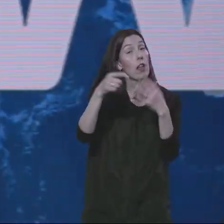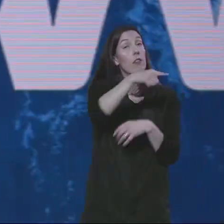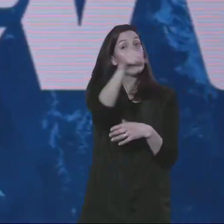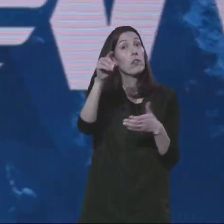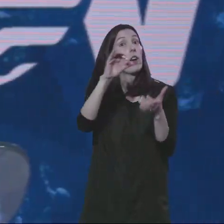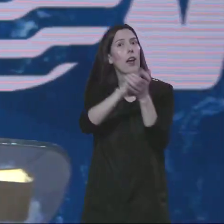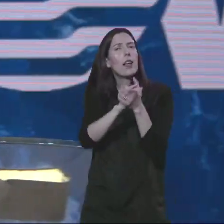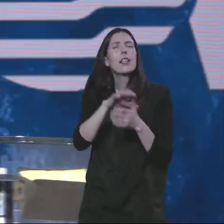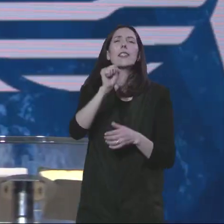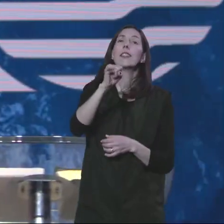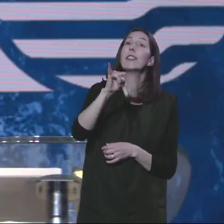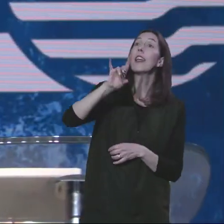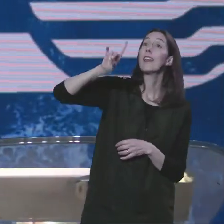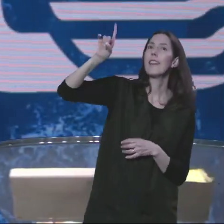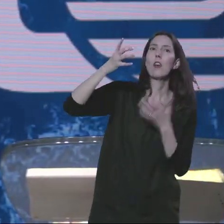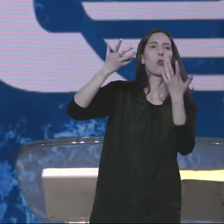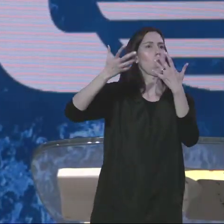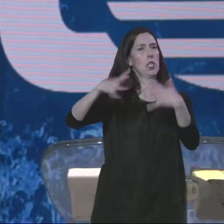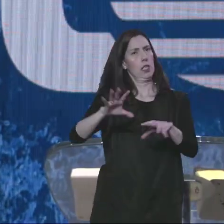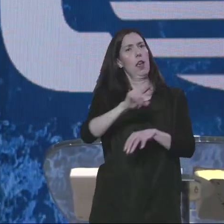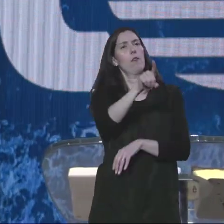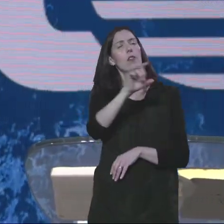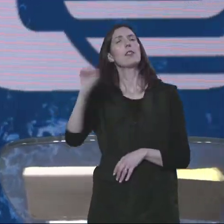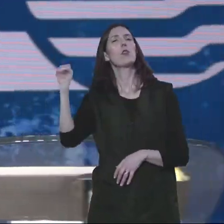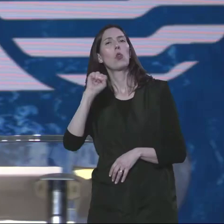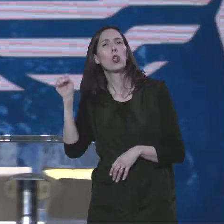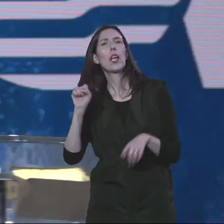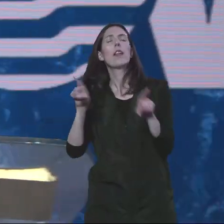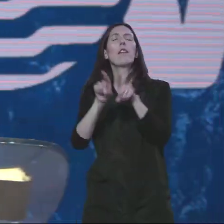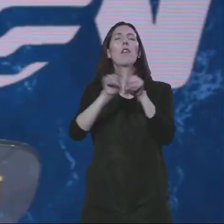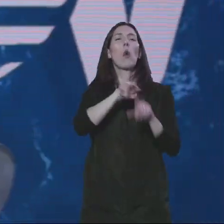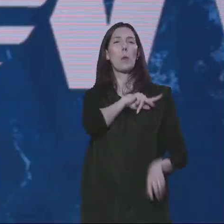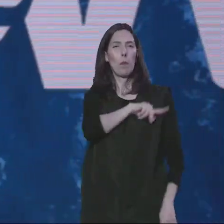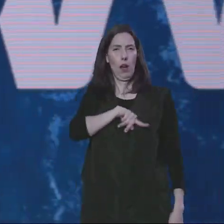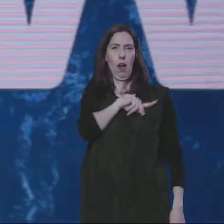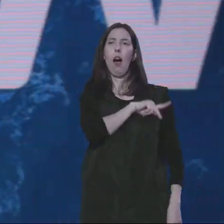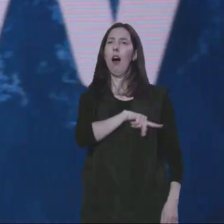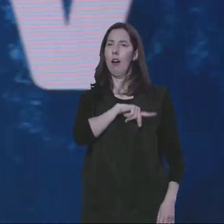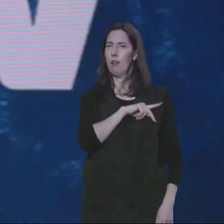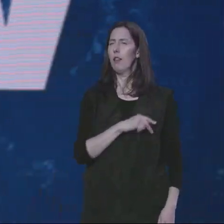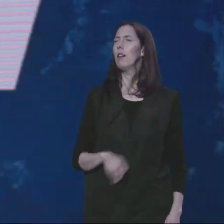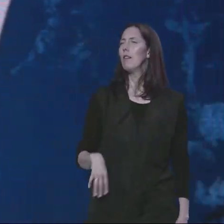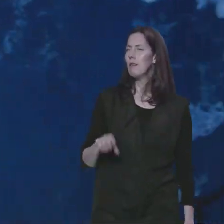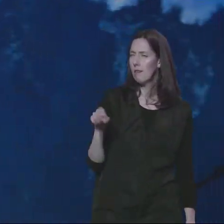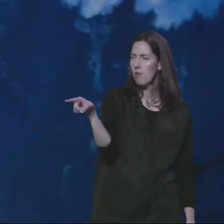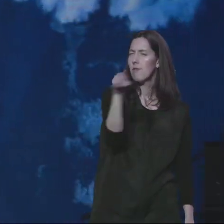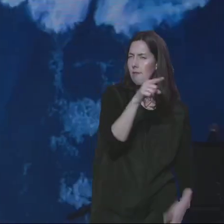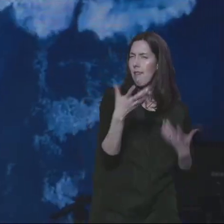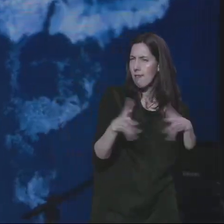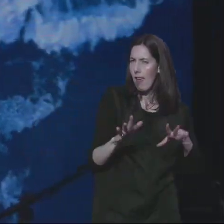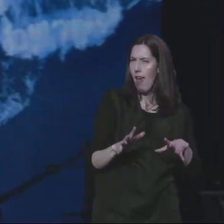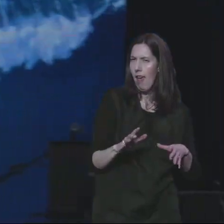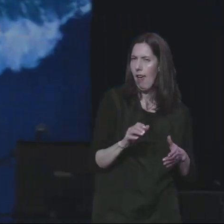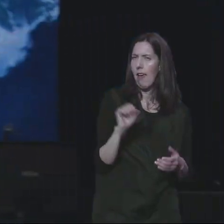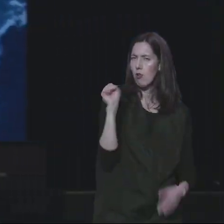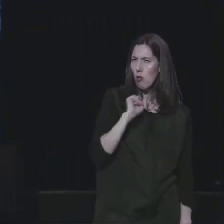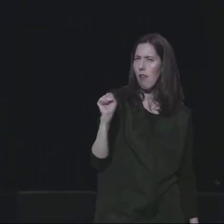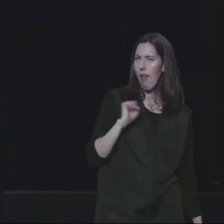ser solteiro e vai ser igual o apóstolo Paulo, amém? É, isso ninguém quer, né, pecador miserável?